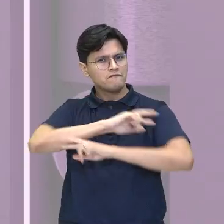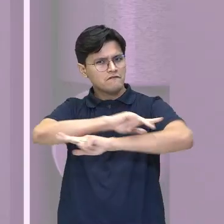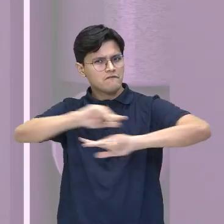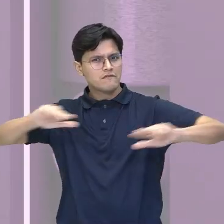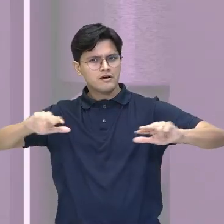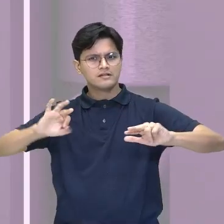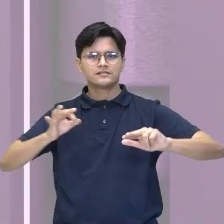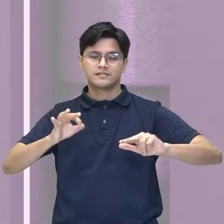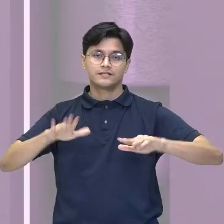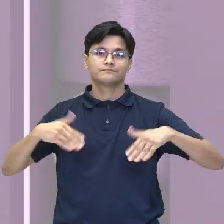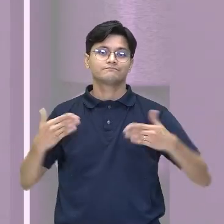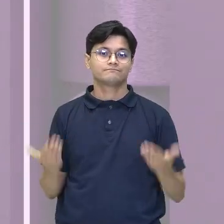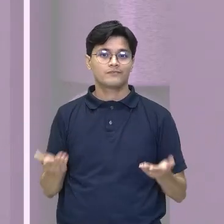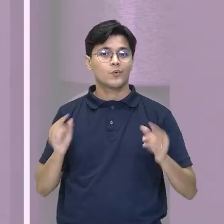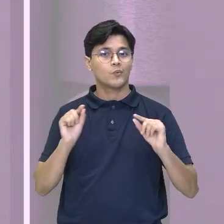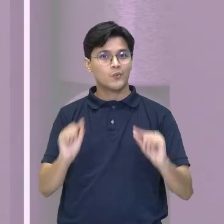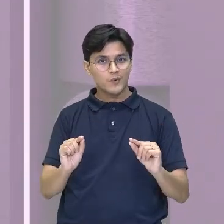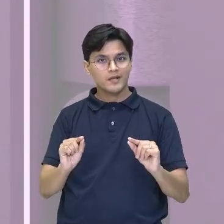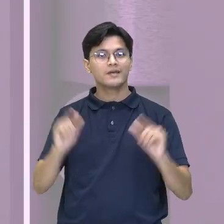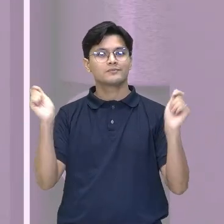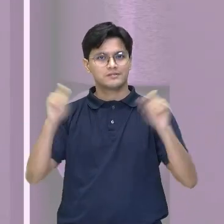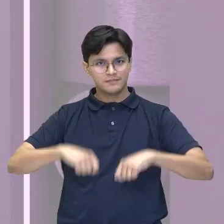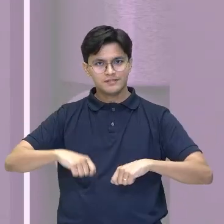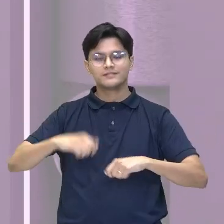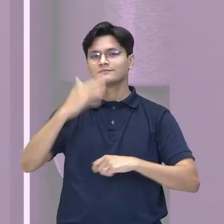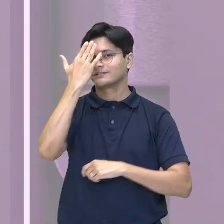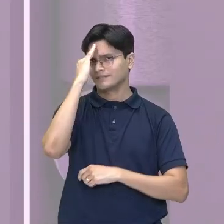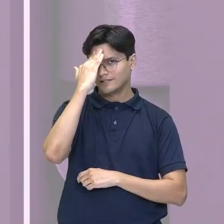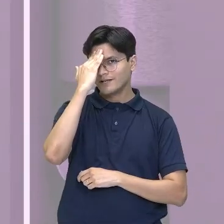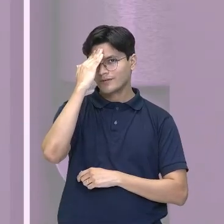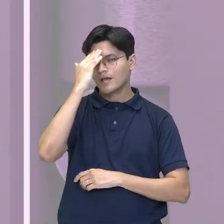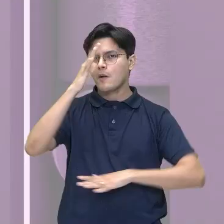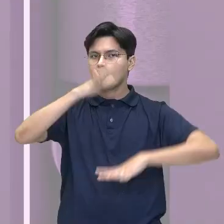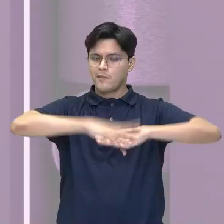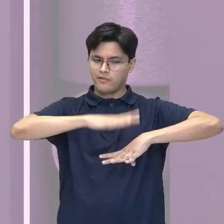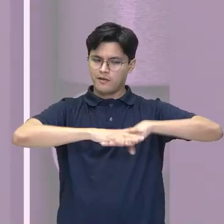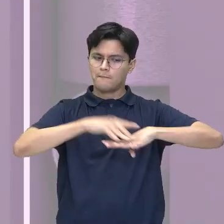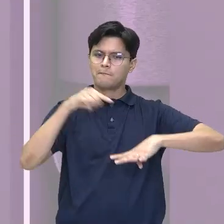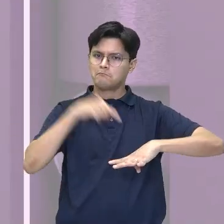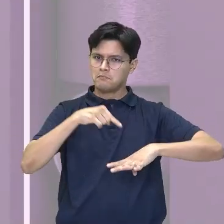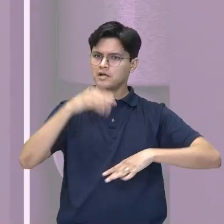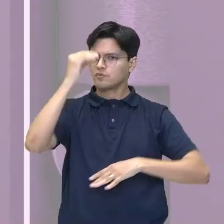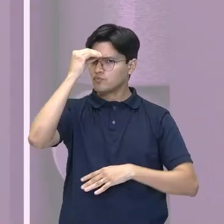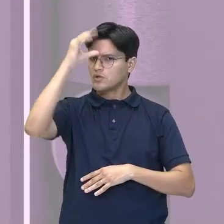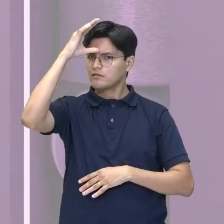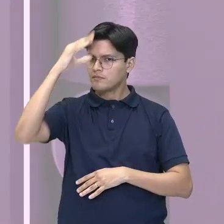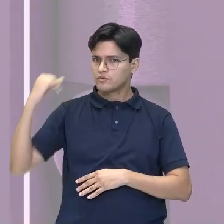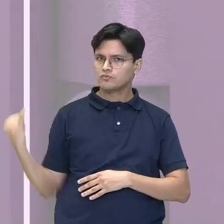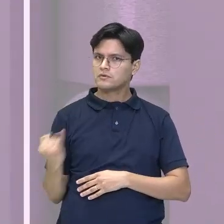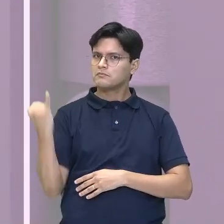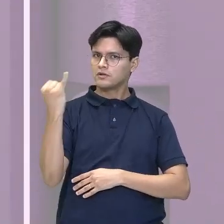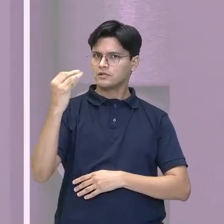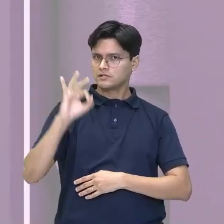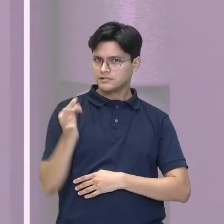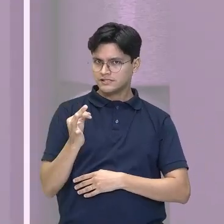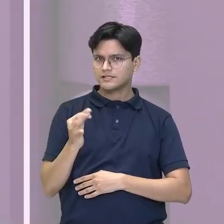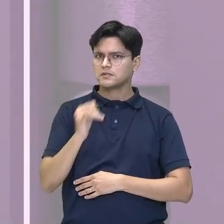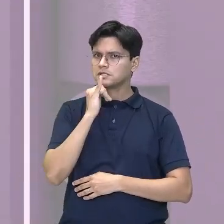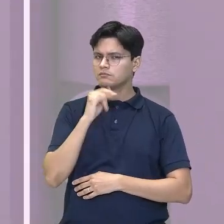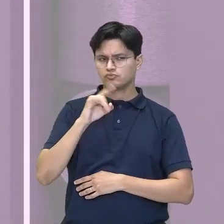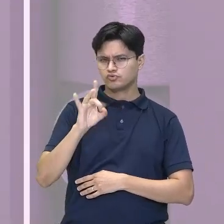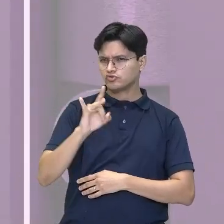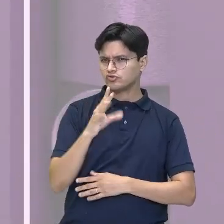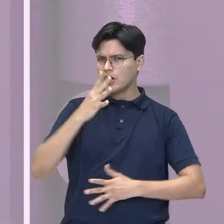sempre falo para vocês. A matemática é uma ferramenta. Embora a gente ali diga, não, não é, porque só serve ali para atrapalhar minha vida, porque eu